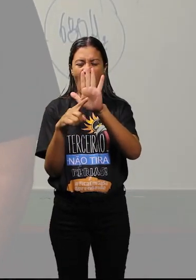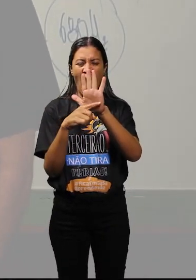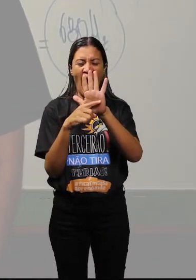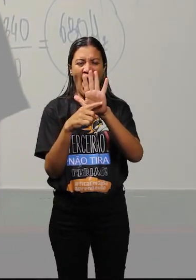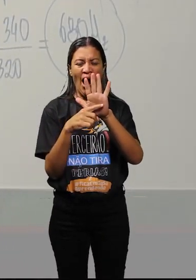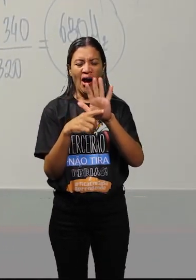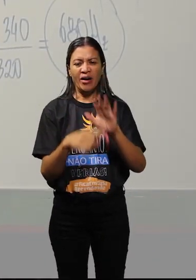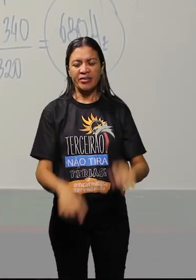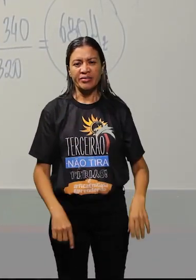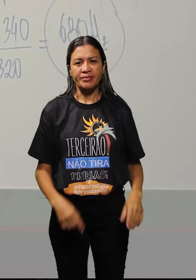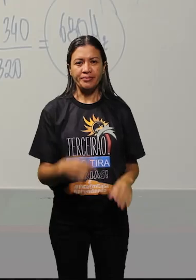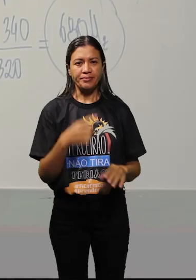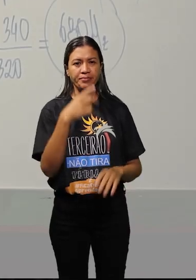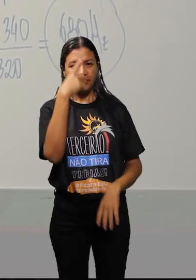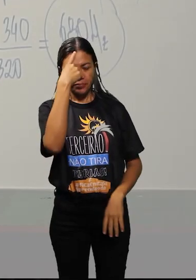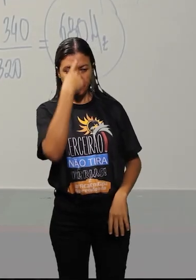nessa representação para vocês.